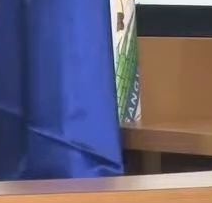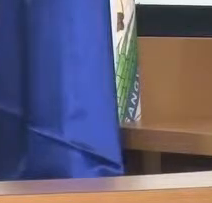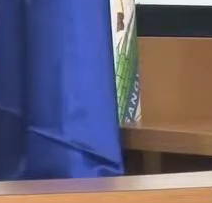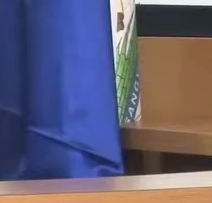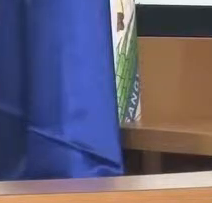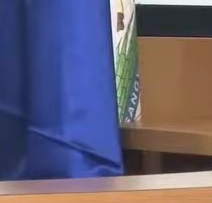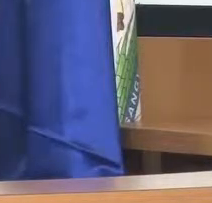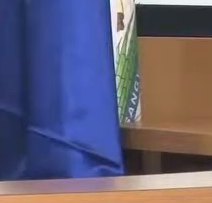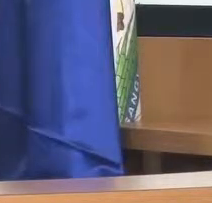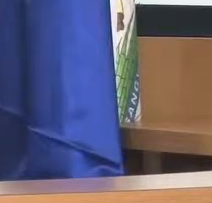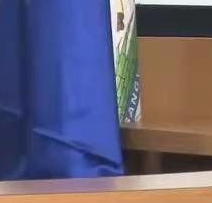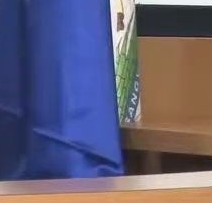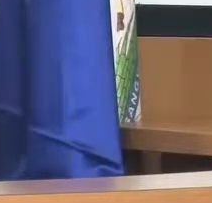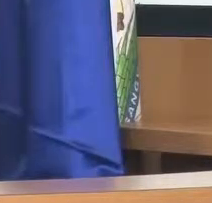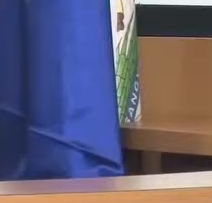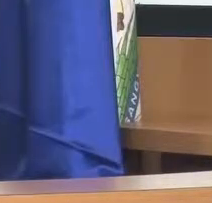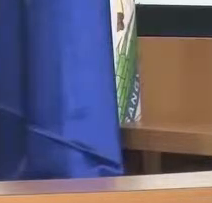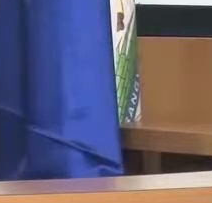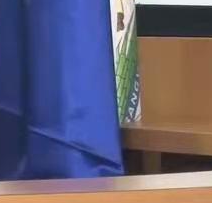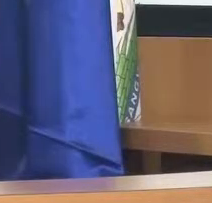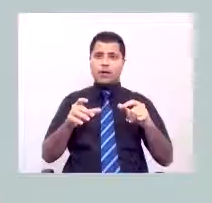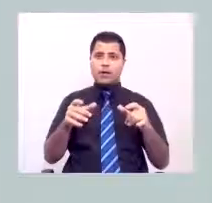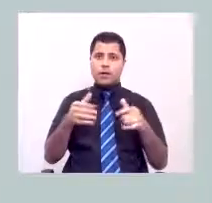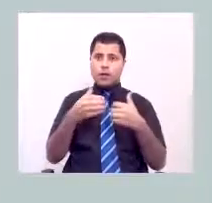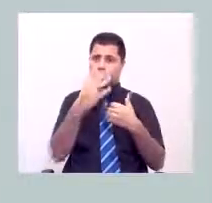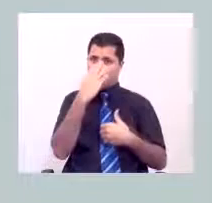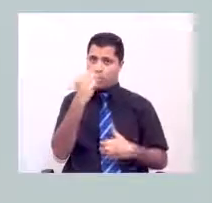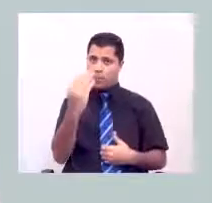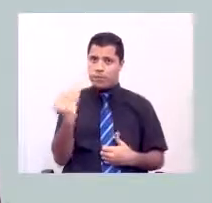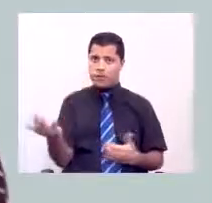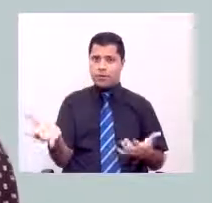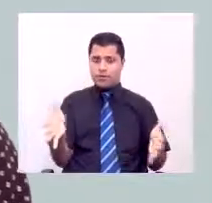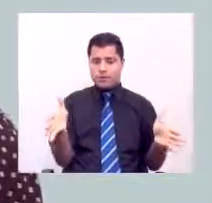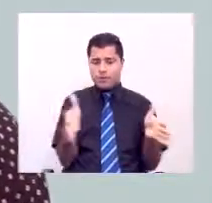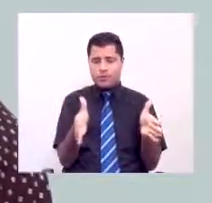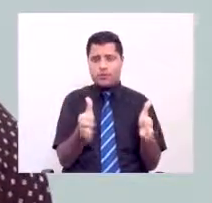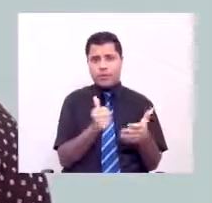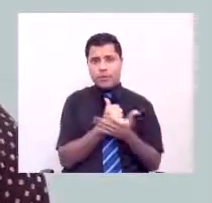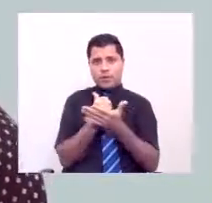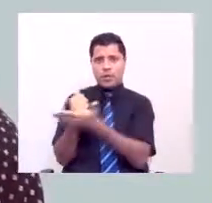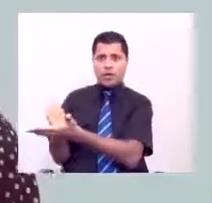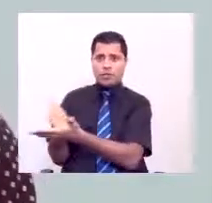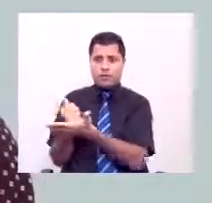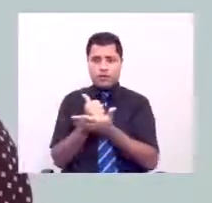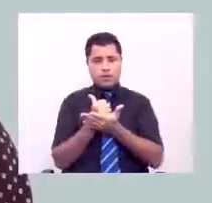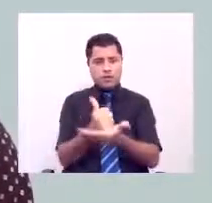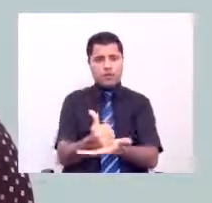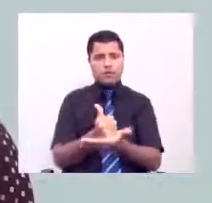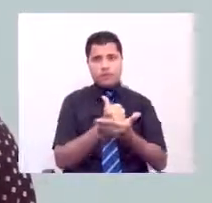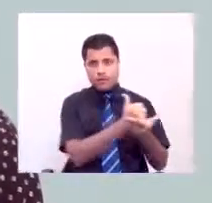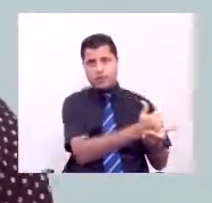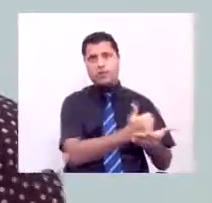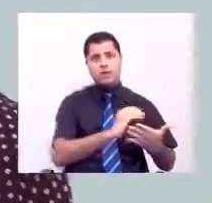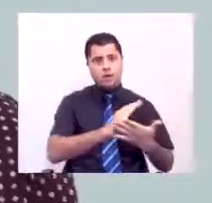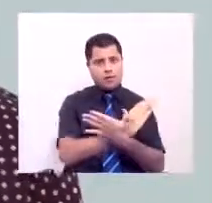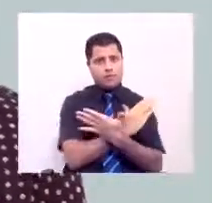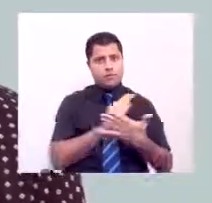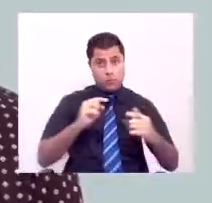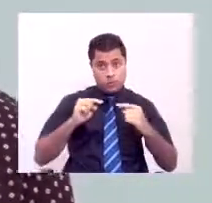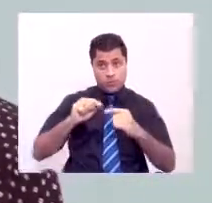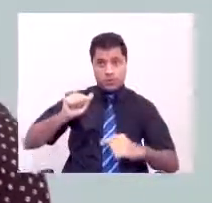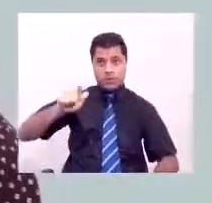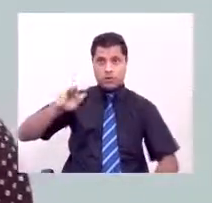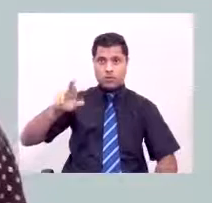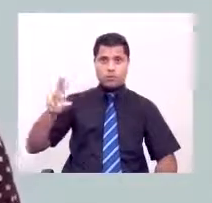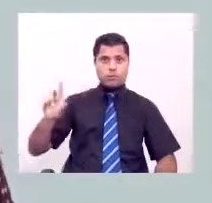no Aeroporto Internacional de Guarulhos. Porque hoje, atualmente, quem tem feito esse transporte que não é ligado à GRU Airport